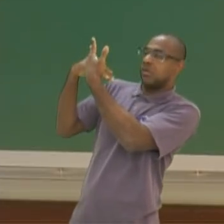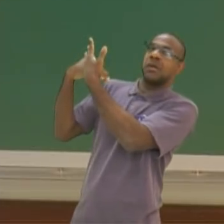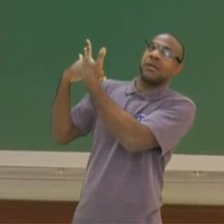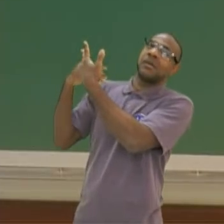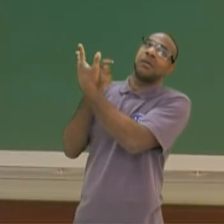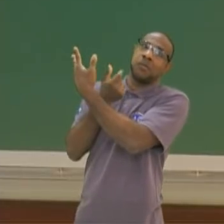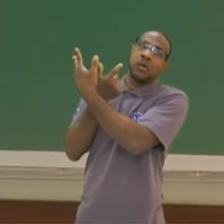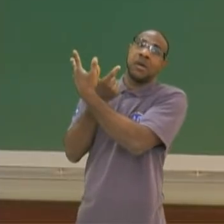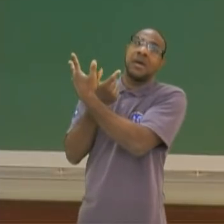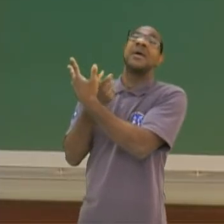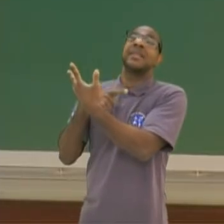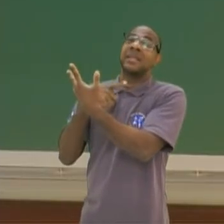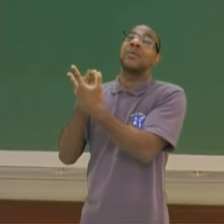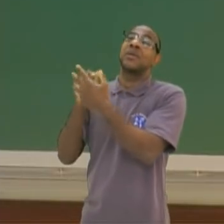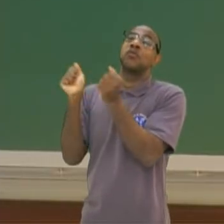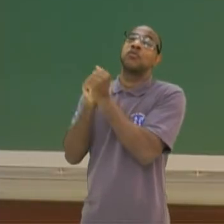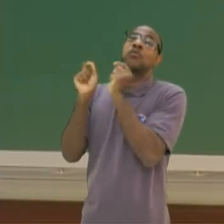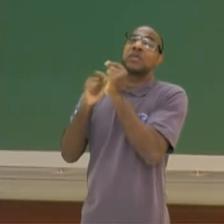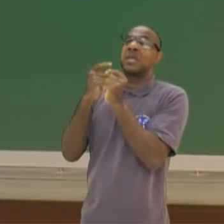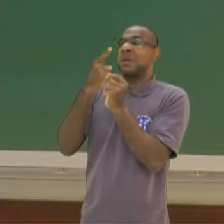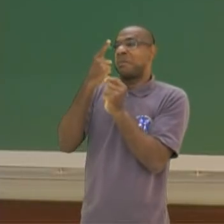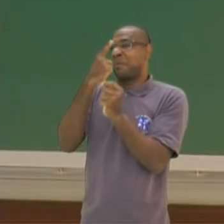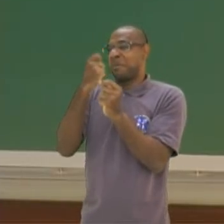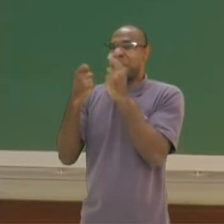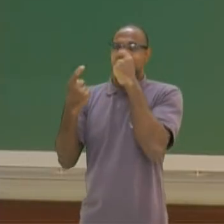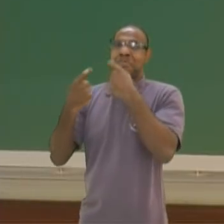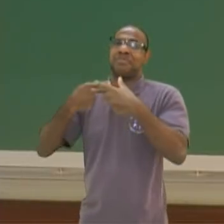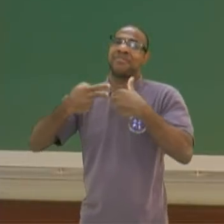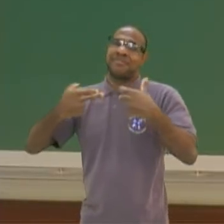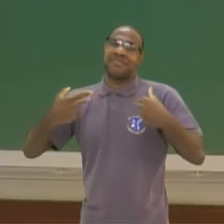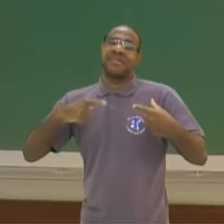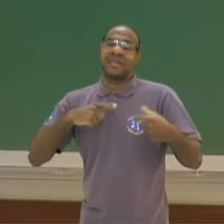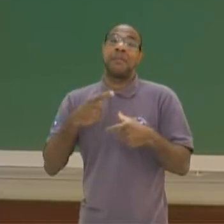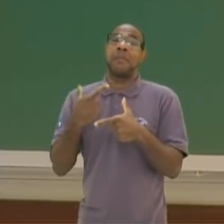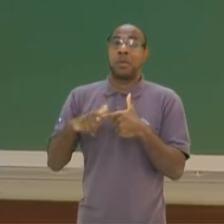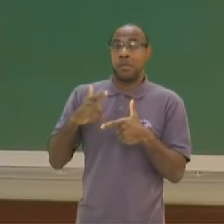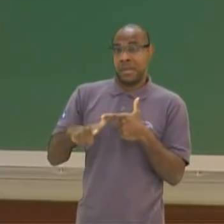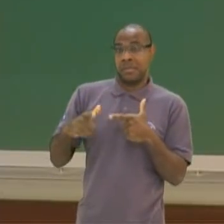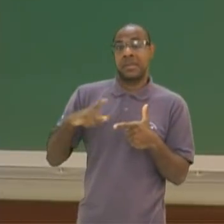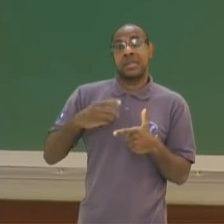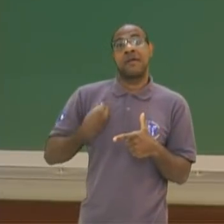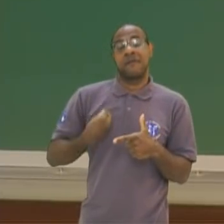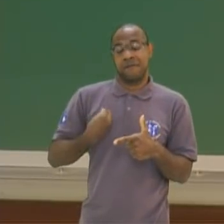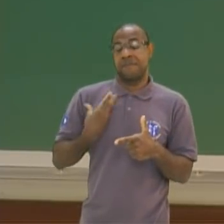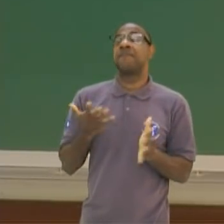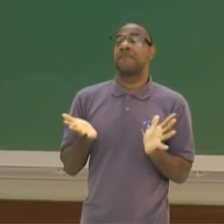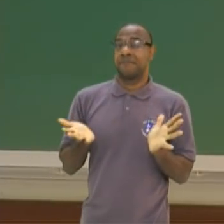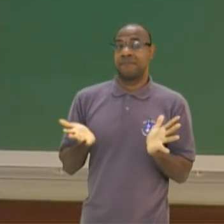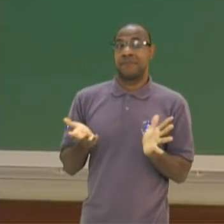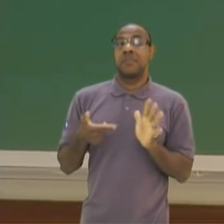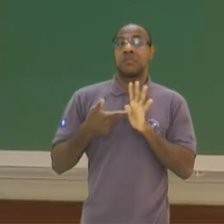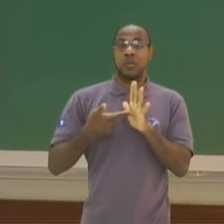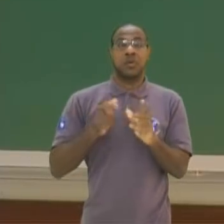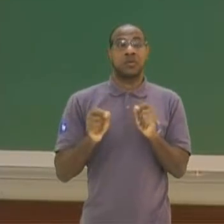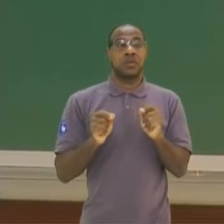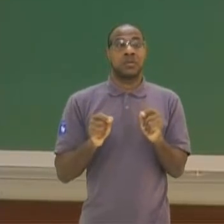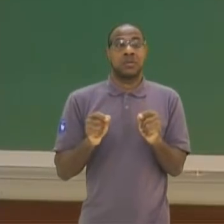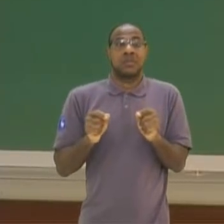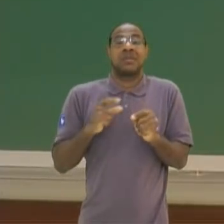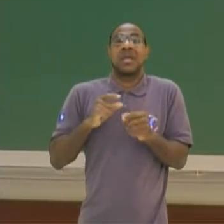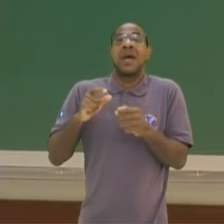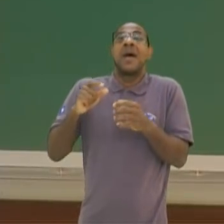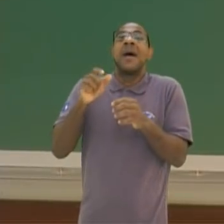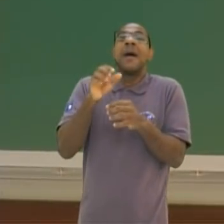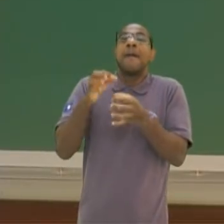a poluição, com alguns problemas que a gente tem no dia a dia, essa camada vai apresentar o quê?